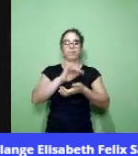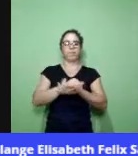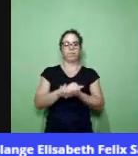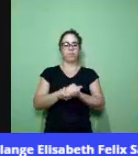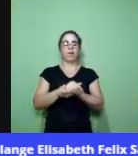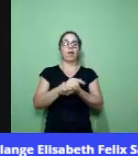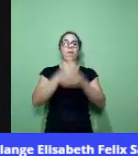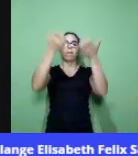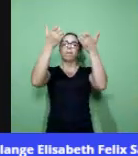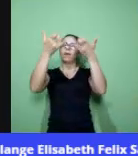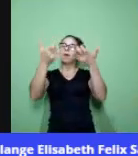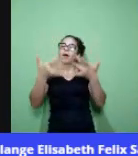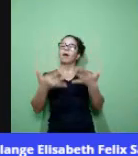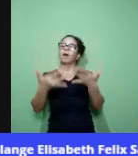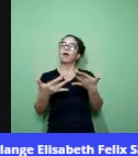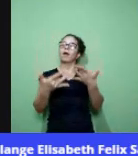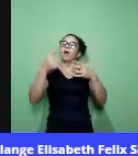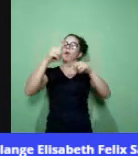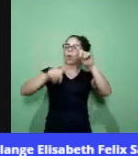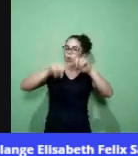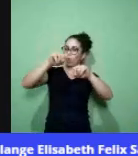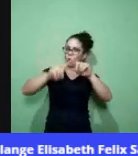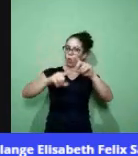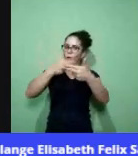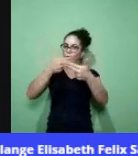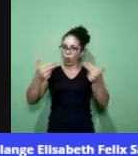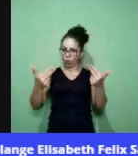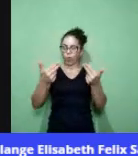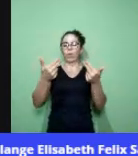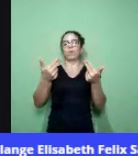agora e as adequações das atividades.